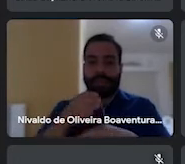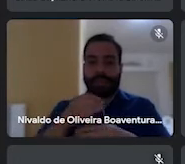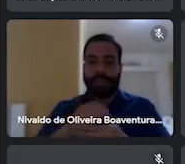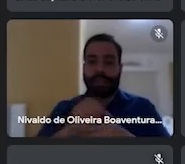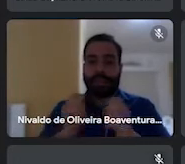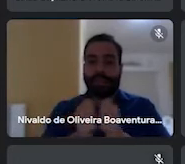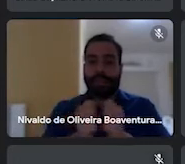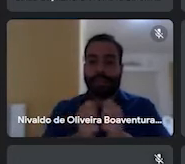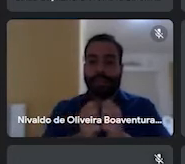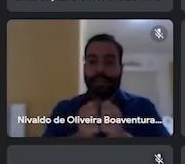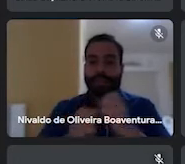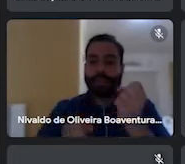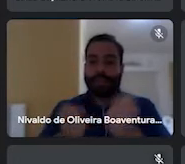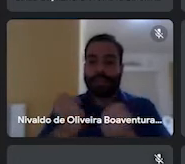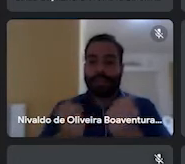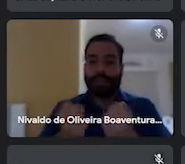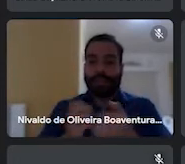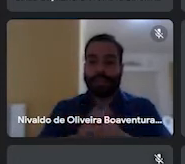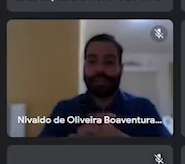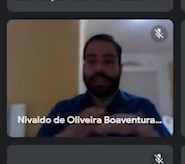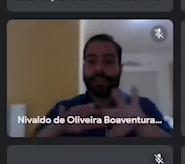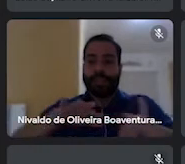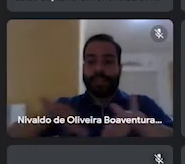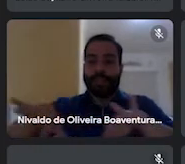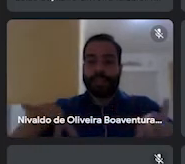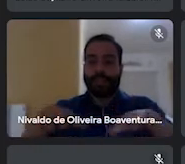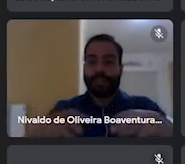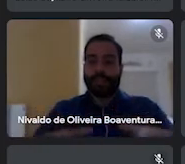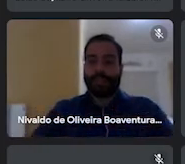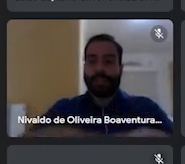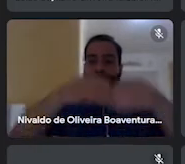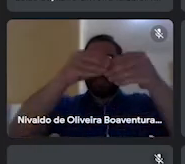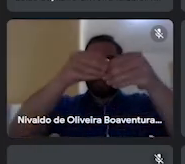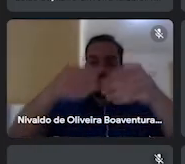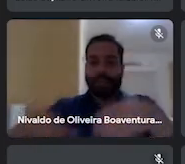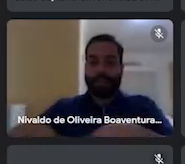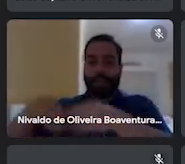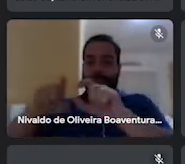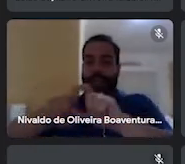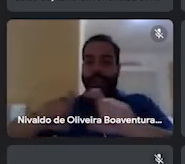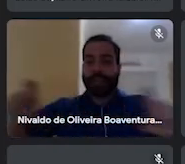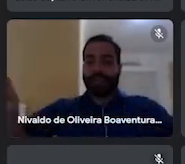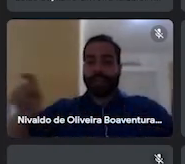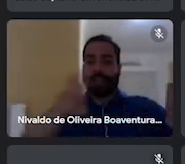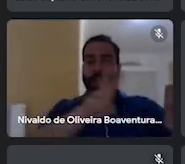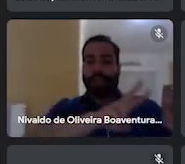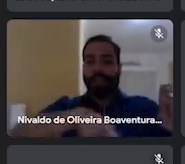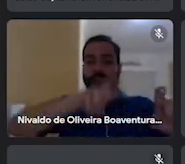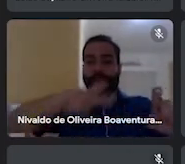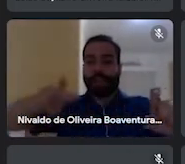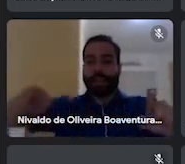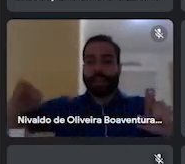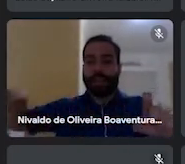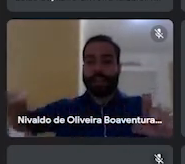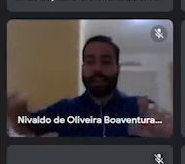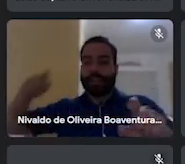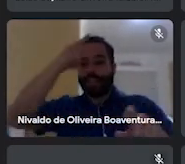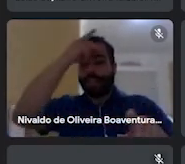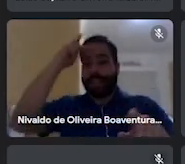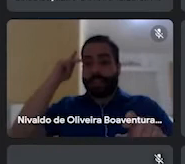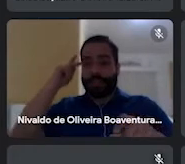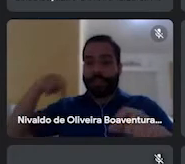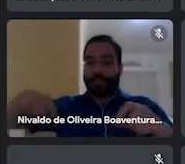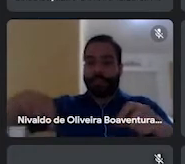ali, ó, separado por cone e por uma fita ali zebrada, para que desse para a pessoa passar com